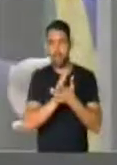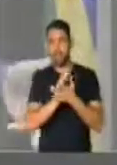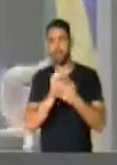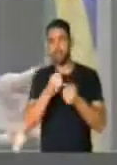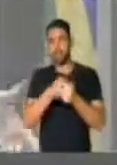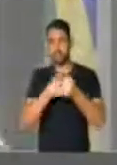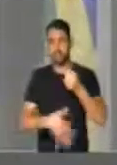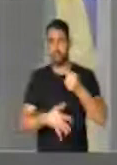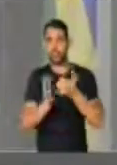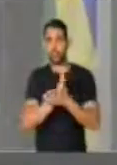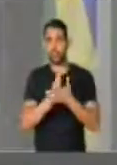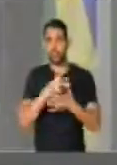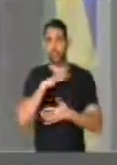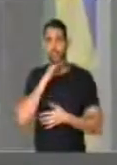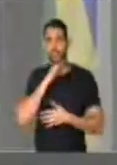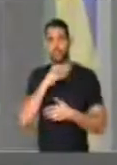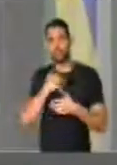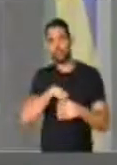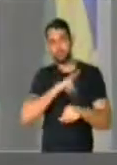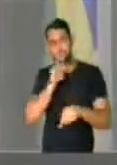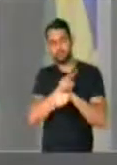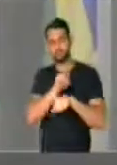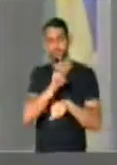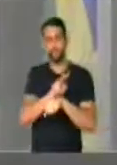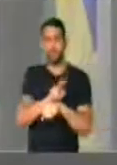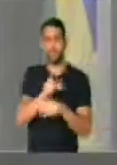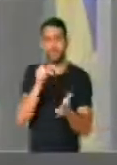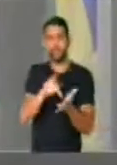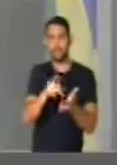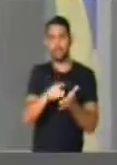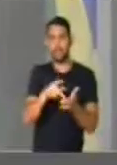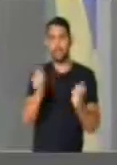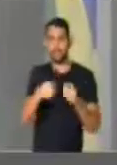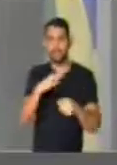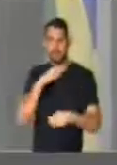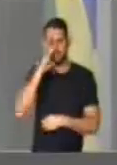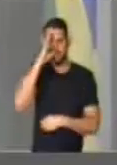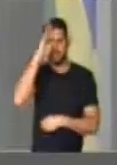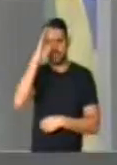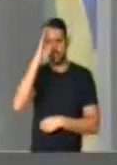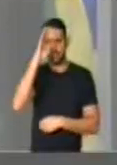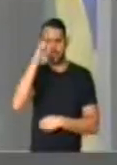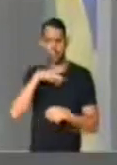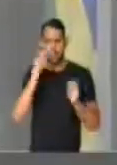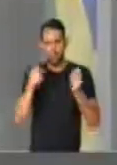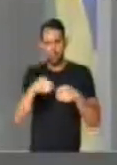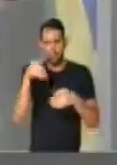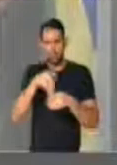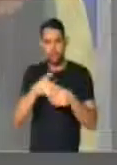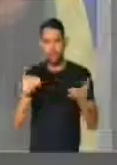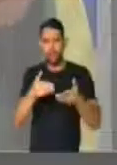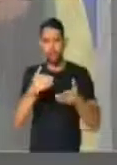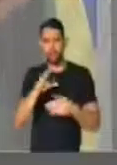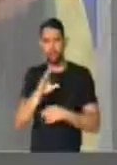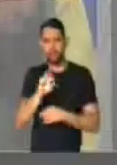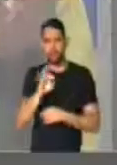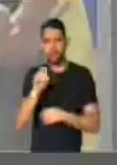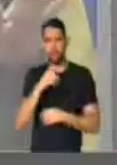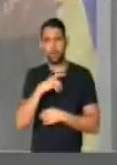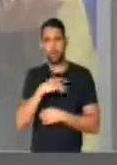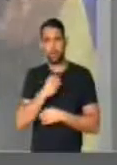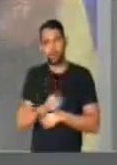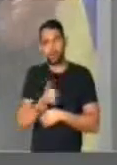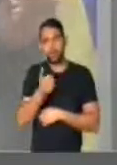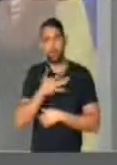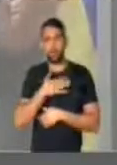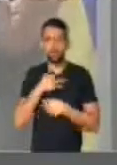ficando precarizada. Portanto, a minha defesa, que de fato a gente priorize e possamos votar hoje, o quórum ainda está baixo,